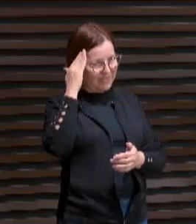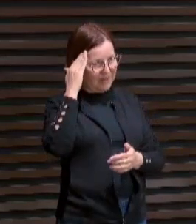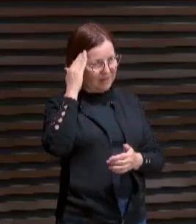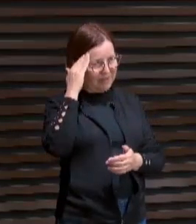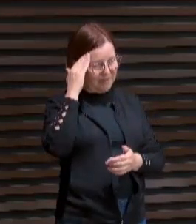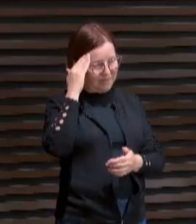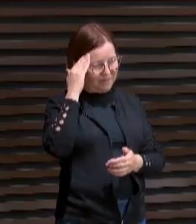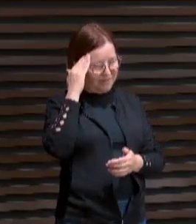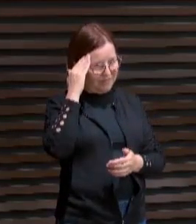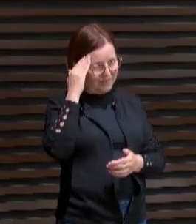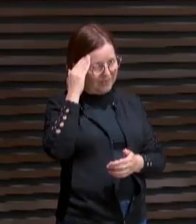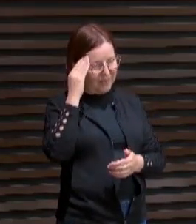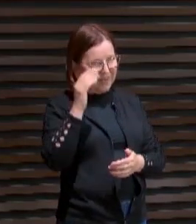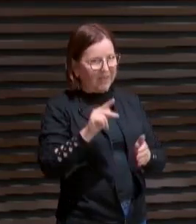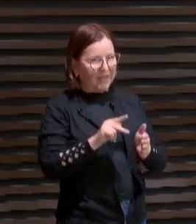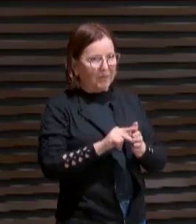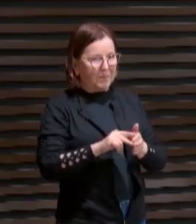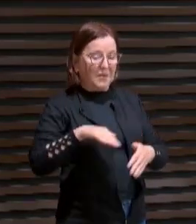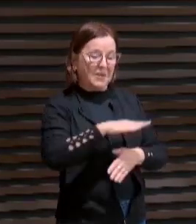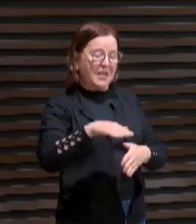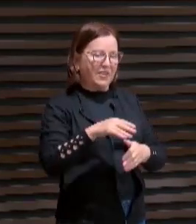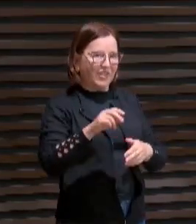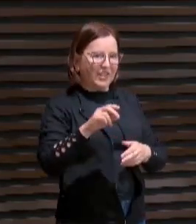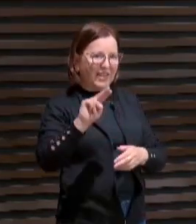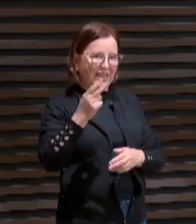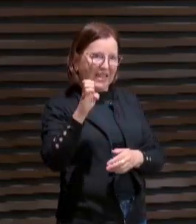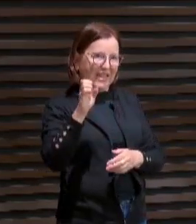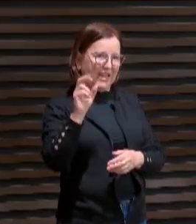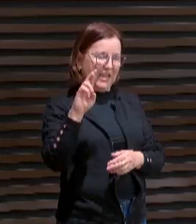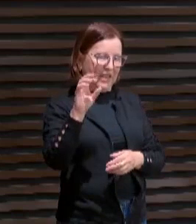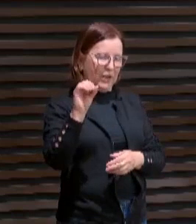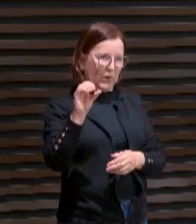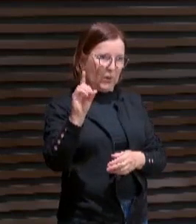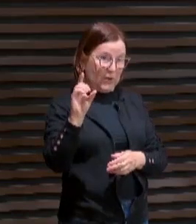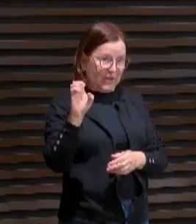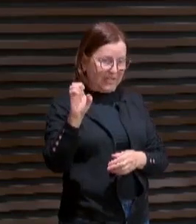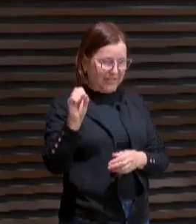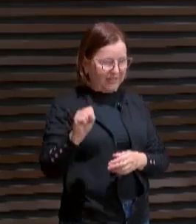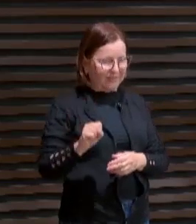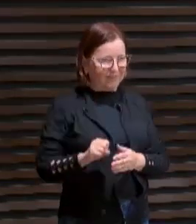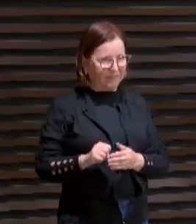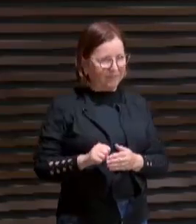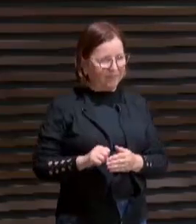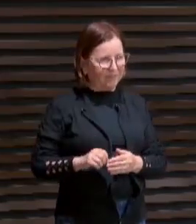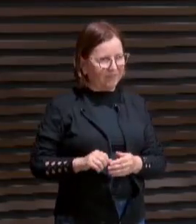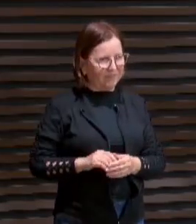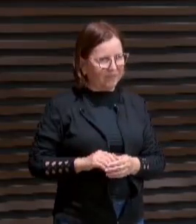de Herodes, estando este, naqueles dias, em Jerusalém, lhe o remeteu.